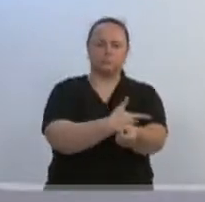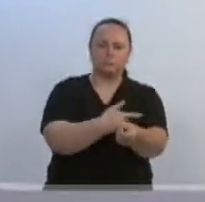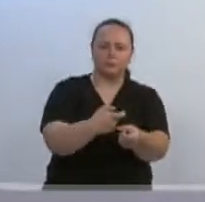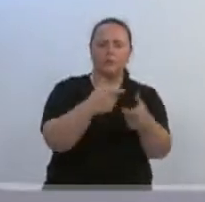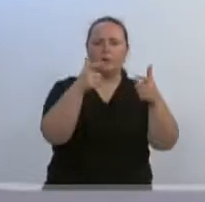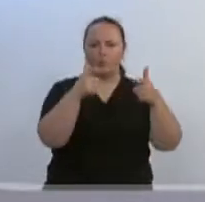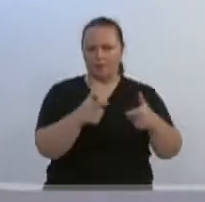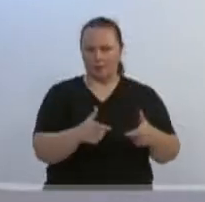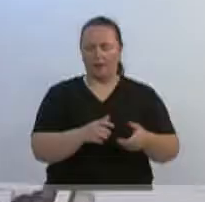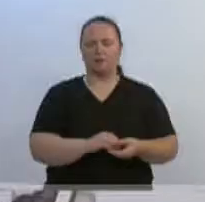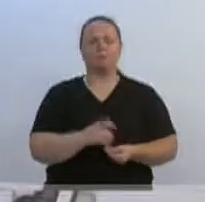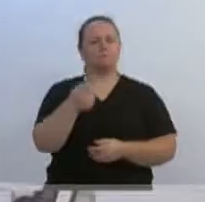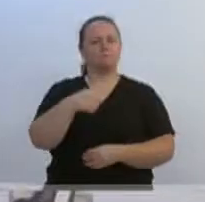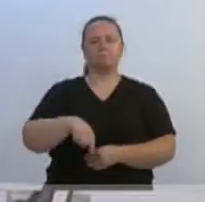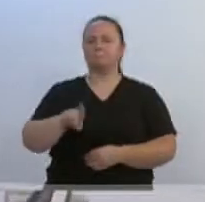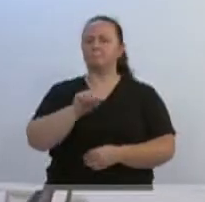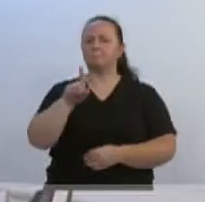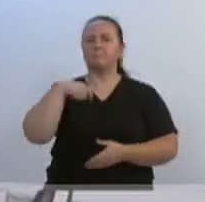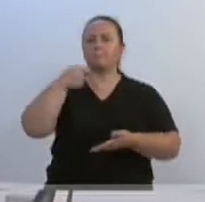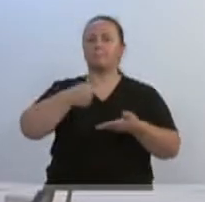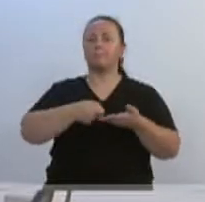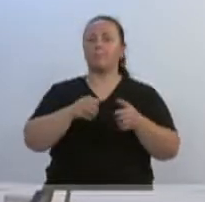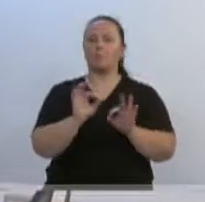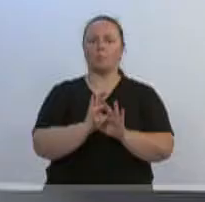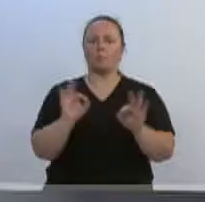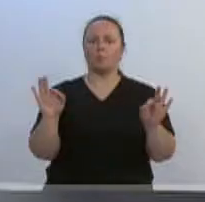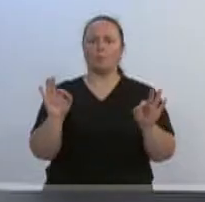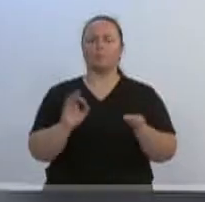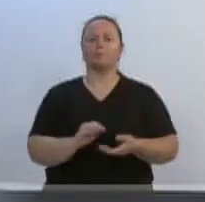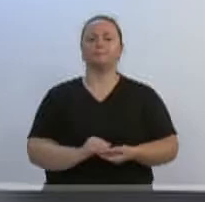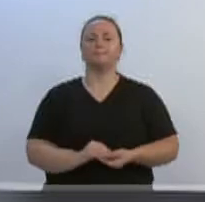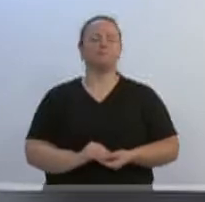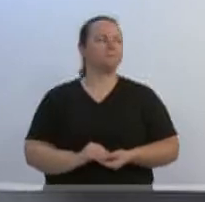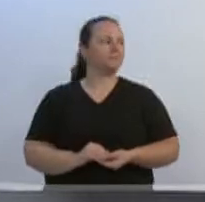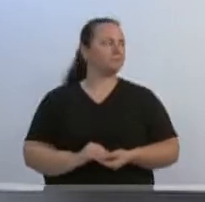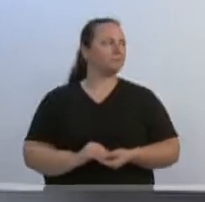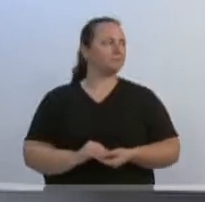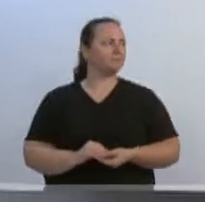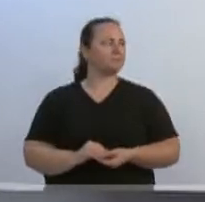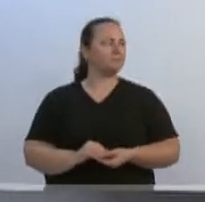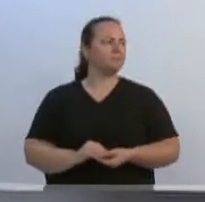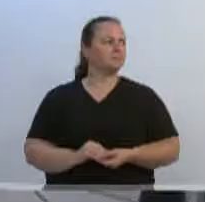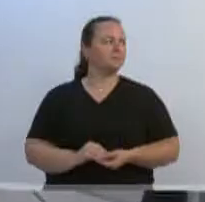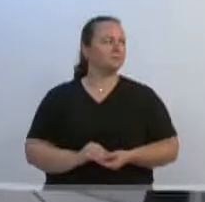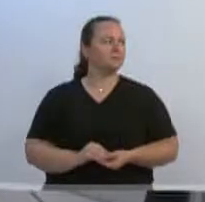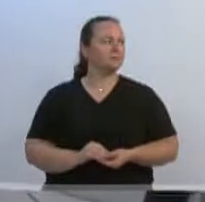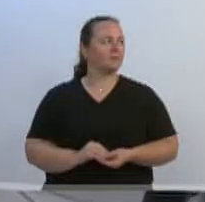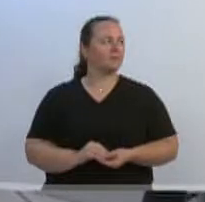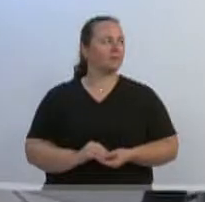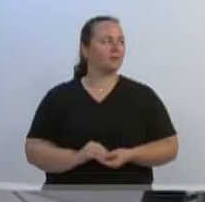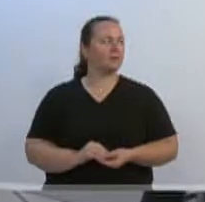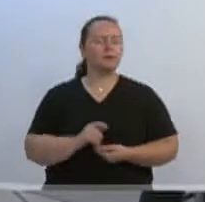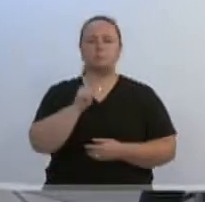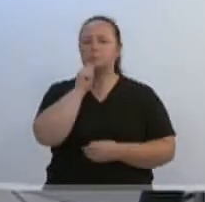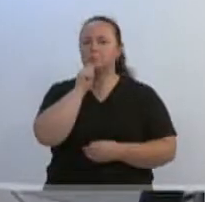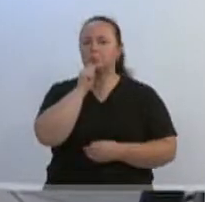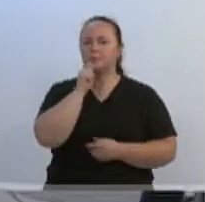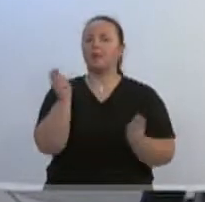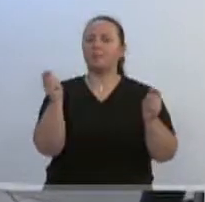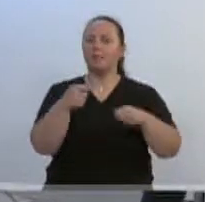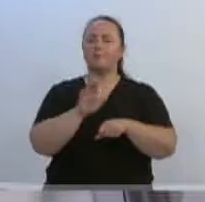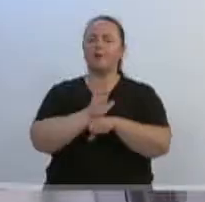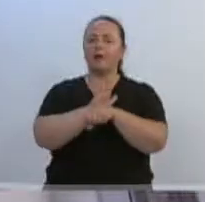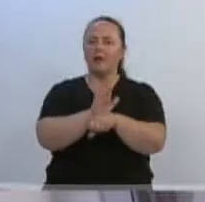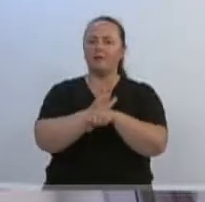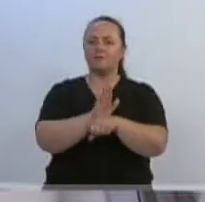e você não precisa pagar também o valor do táxi e possa também contribuir também para